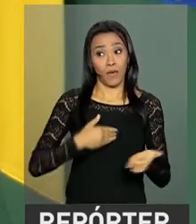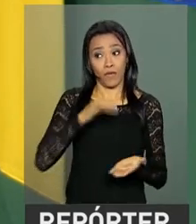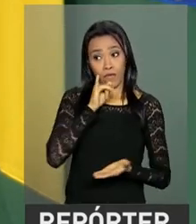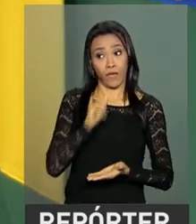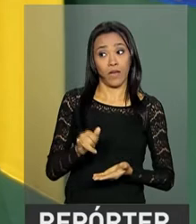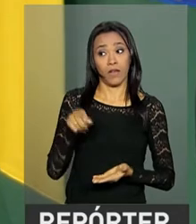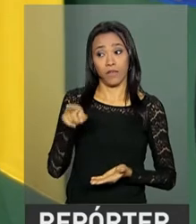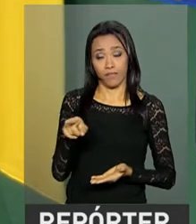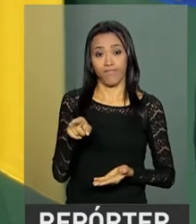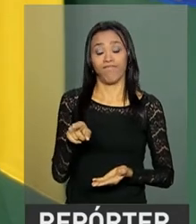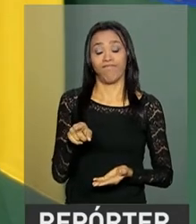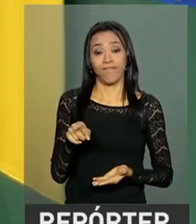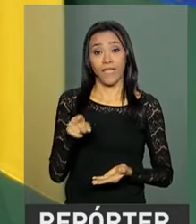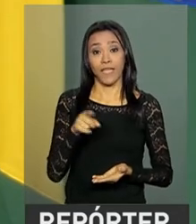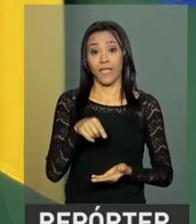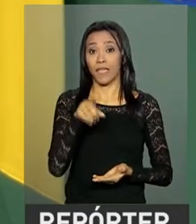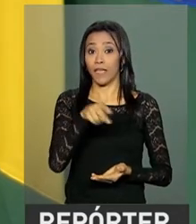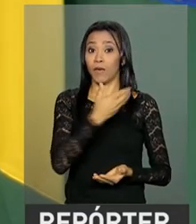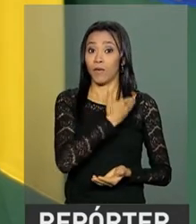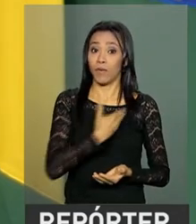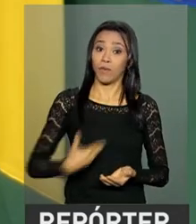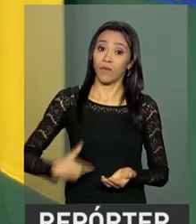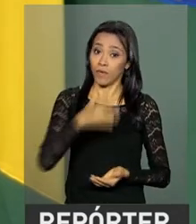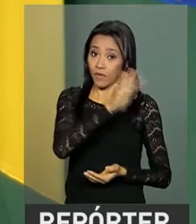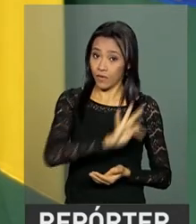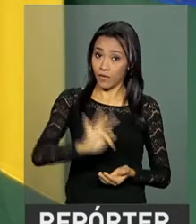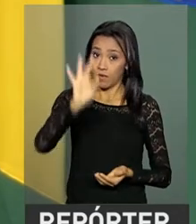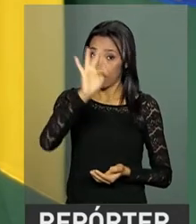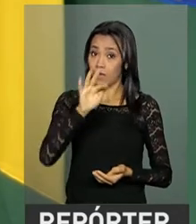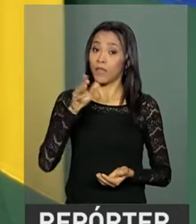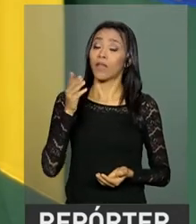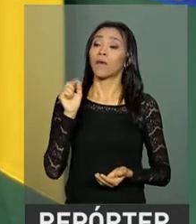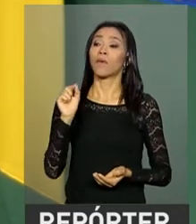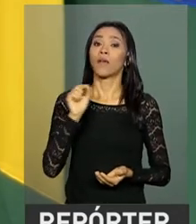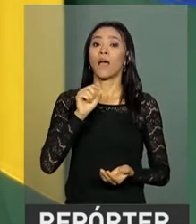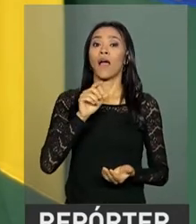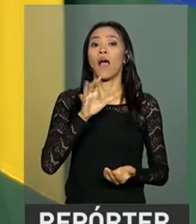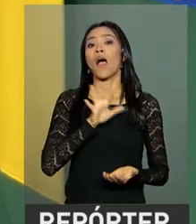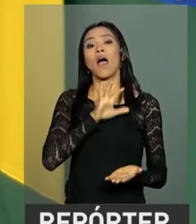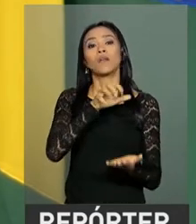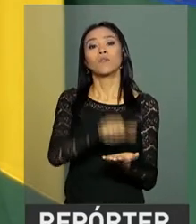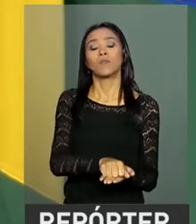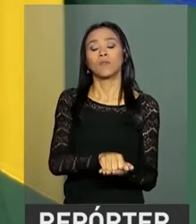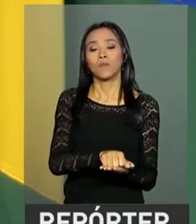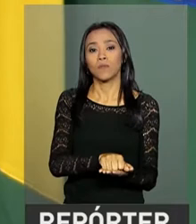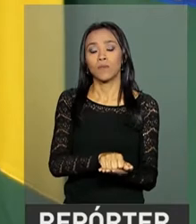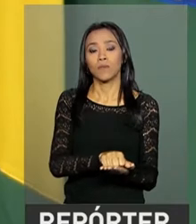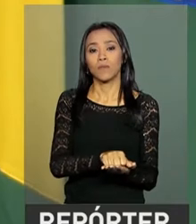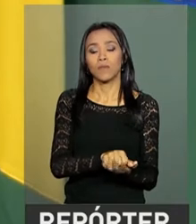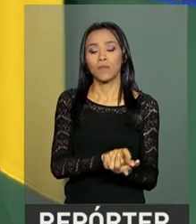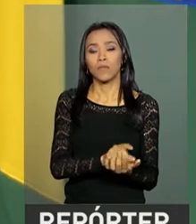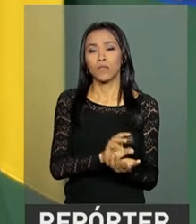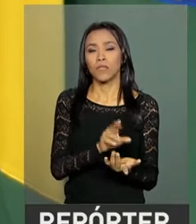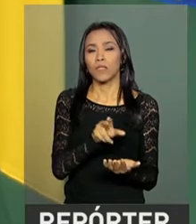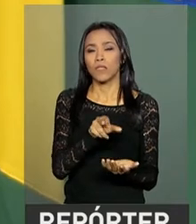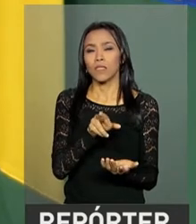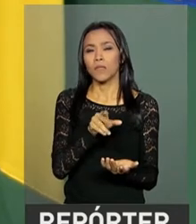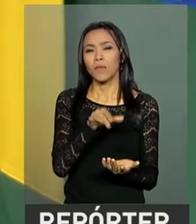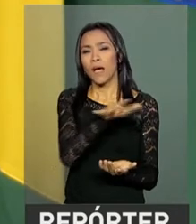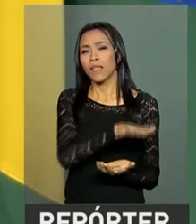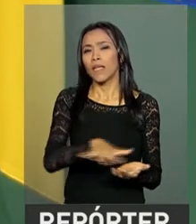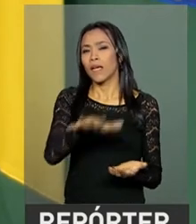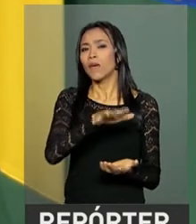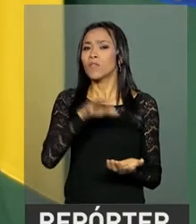que a união federal resolveu assumir o tema eu não chamaria exatamente segurança